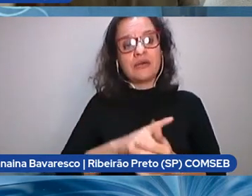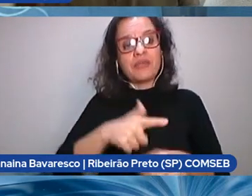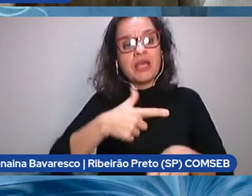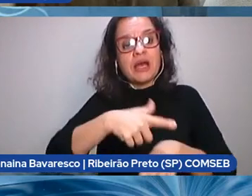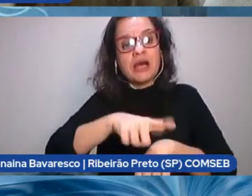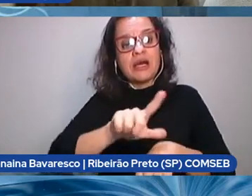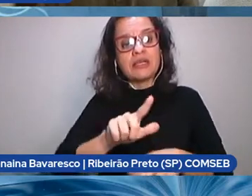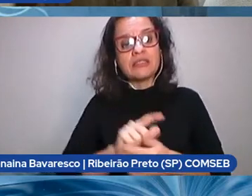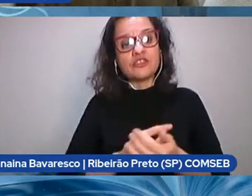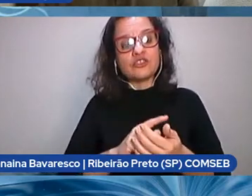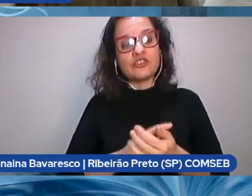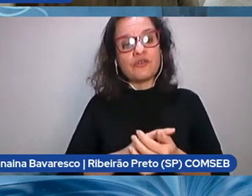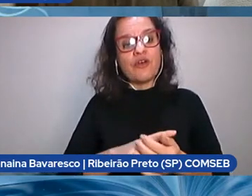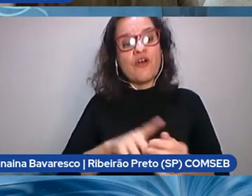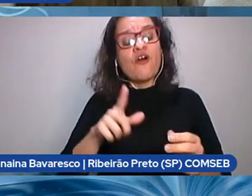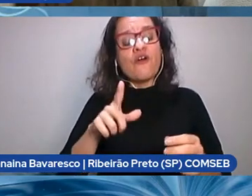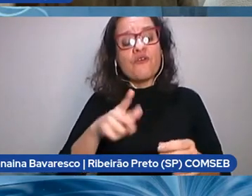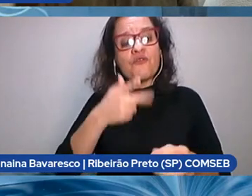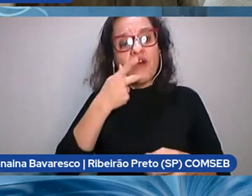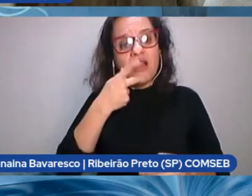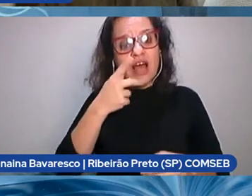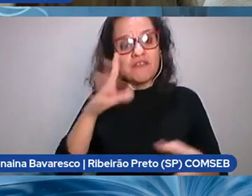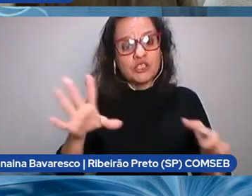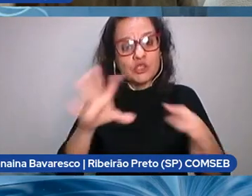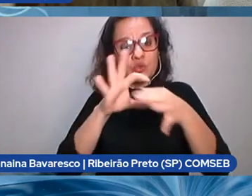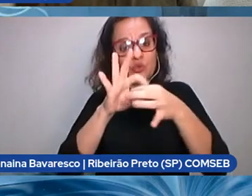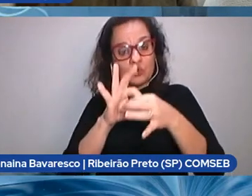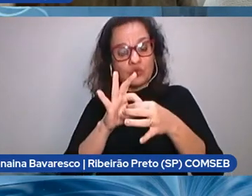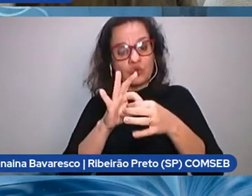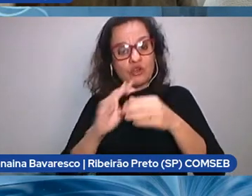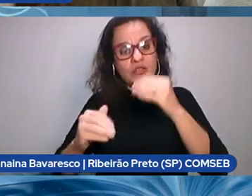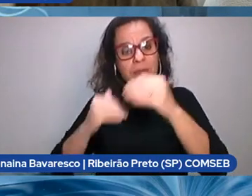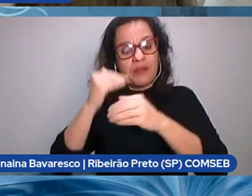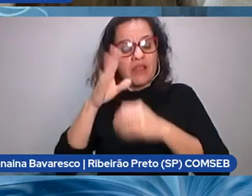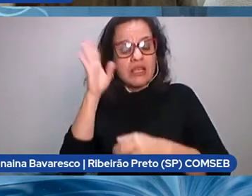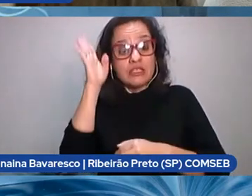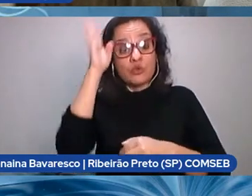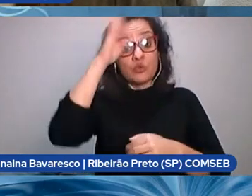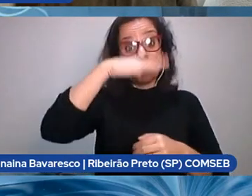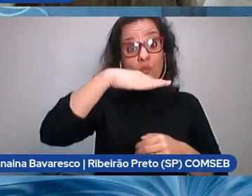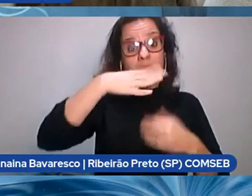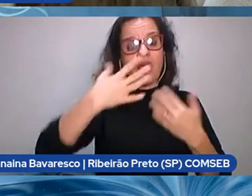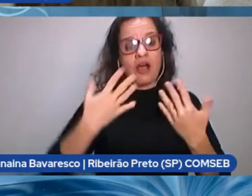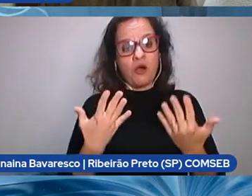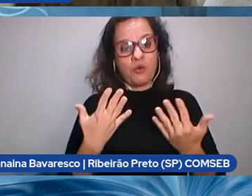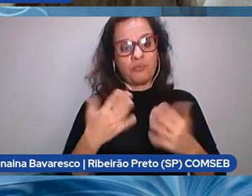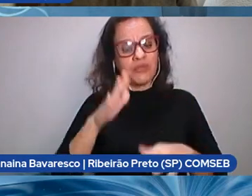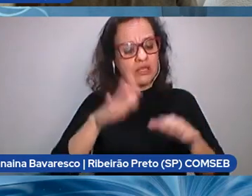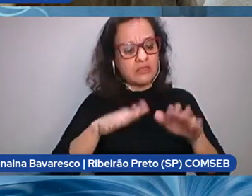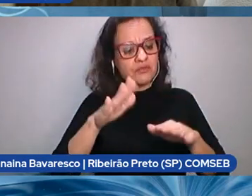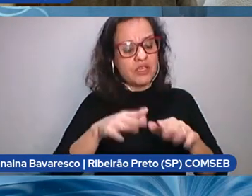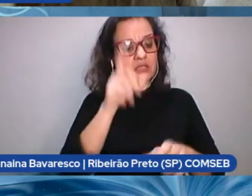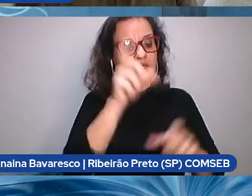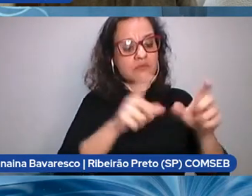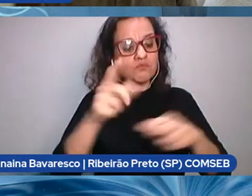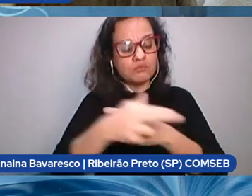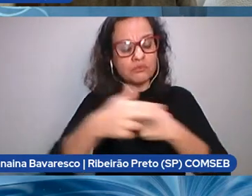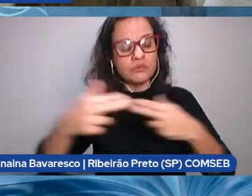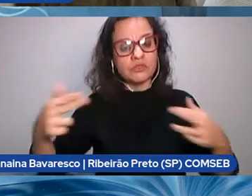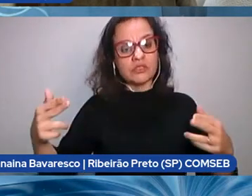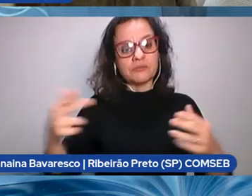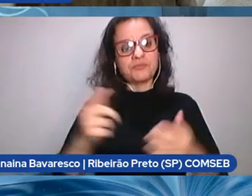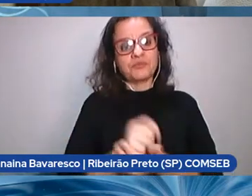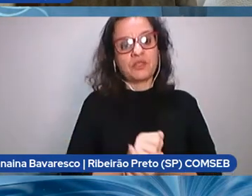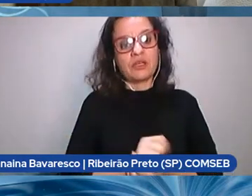das injunções, da prevalência do mal em determinadas situações dentro da nossa dinâmica